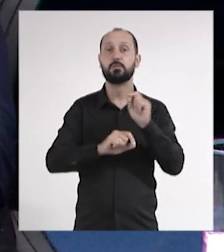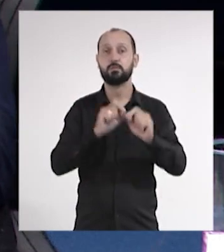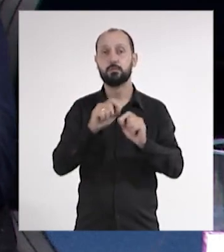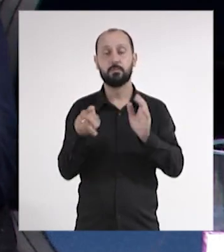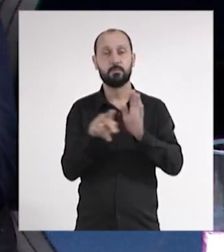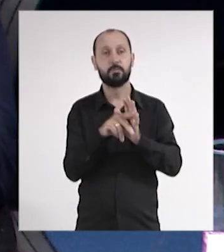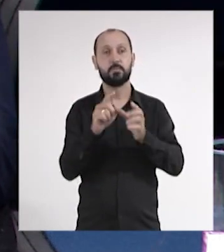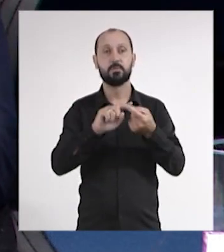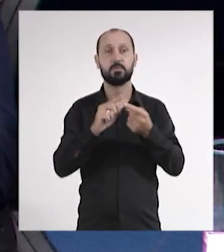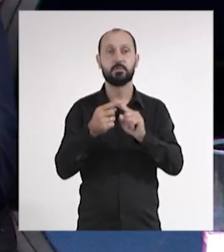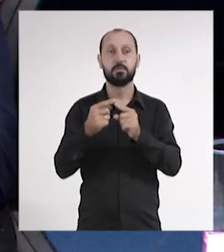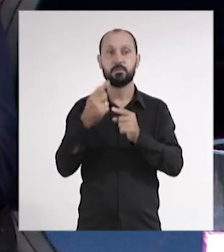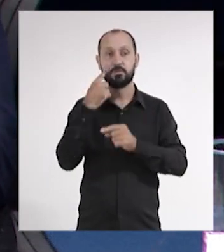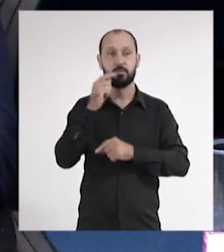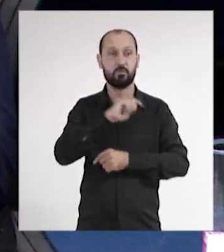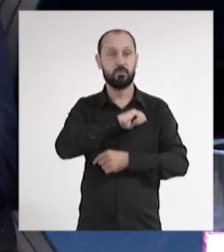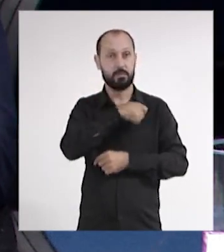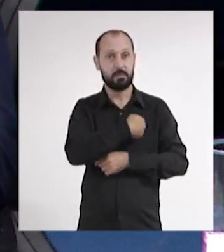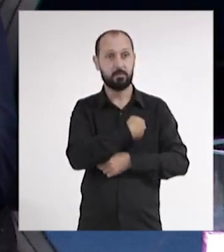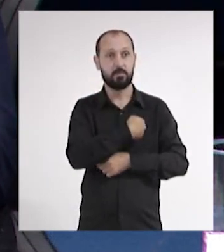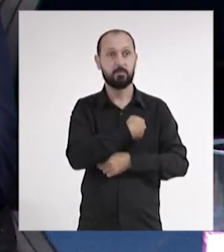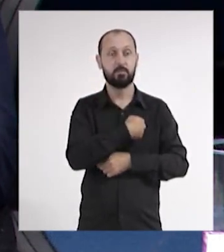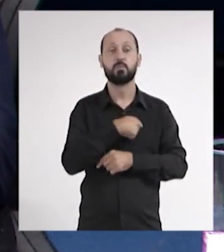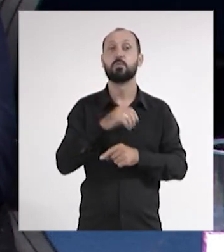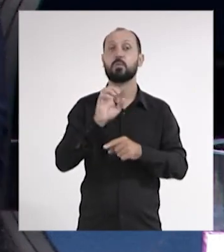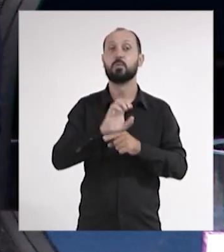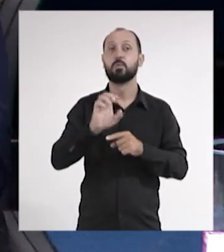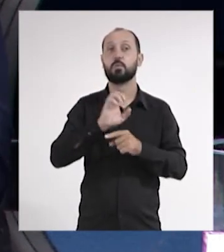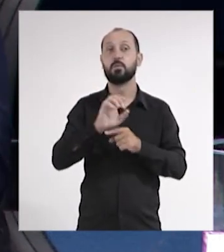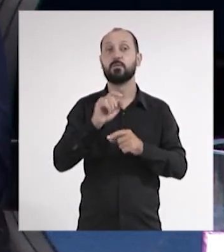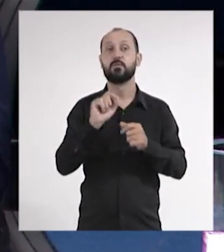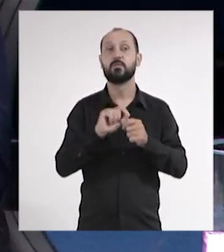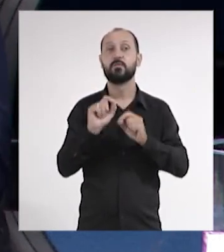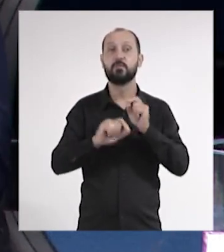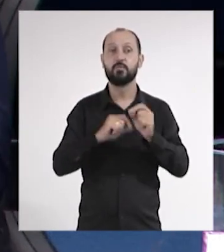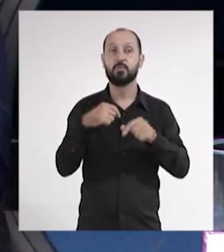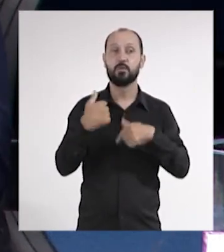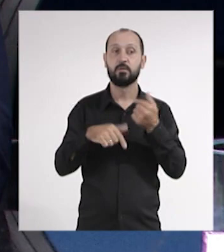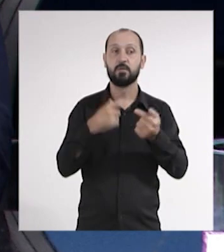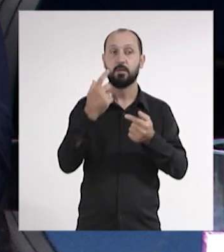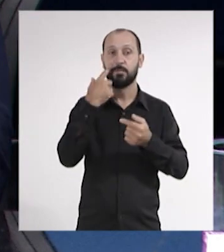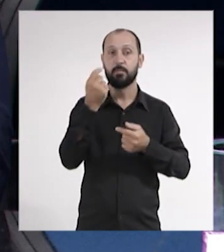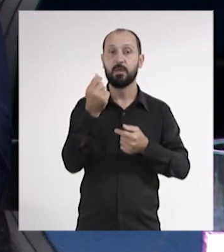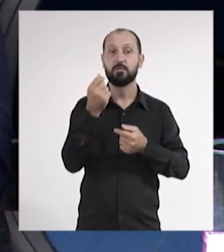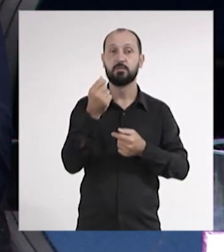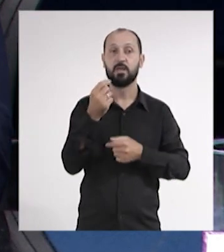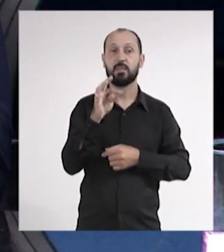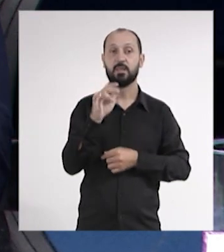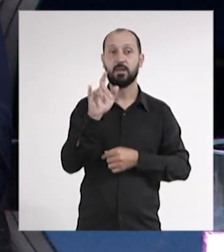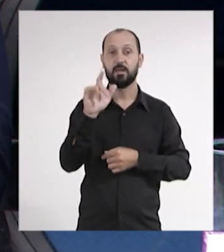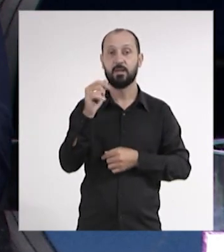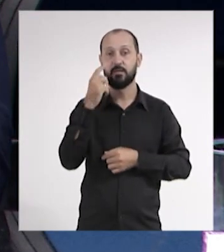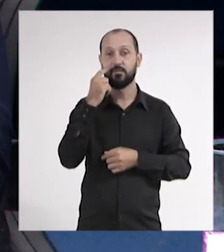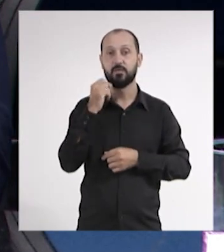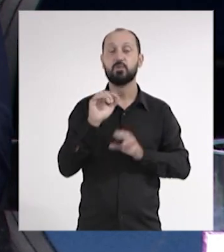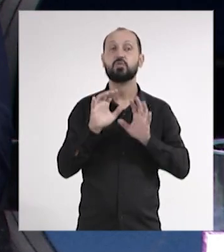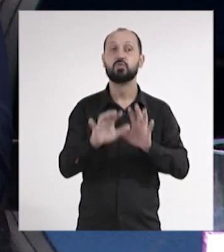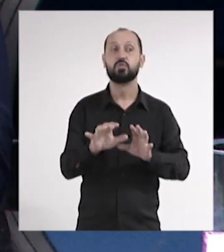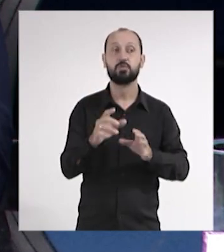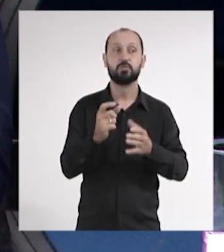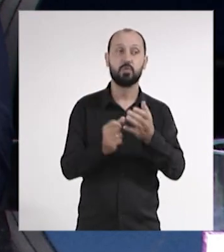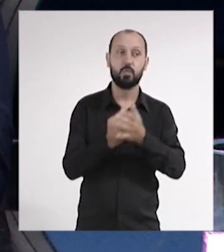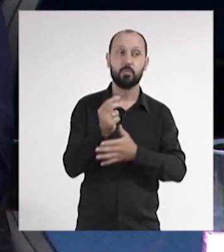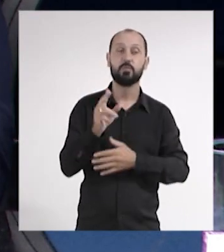instrumentos de extrafiscalidade, o Estado exerce a sobretarifação com o intuito de desestimular o